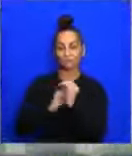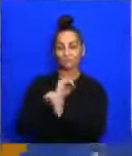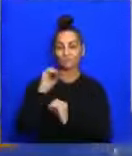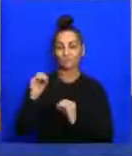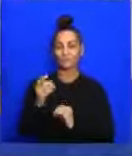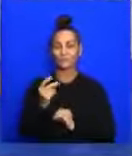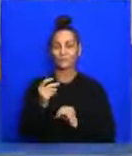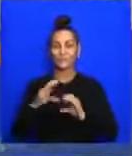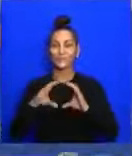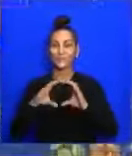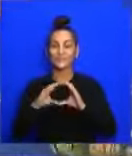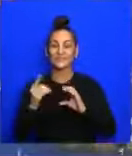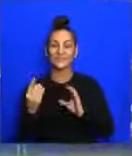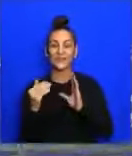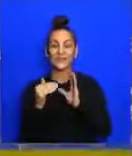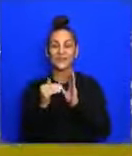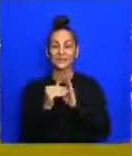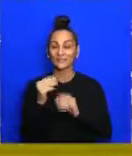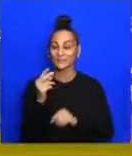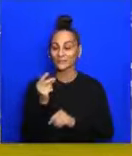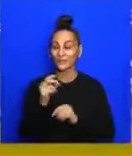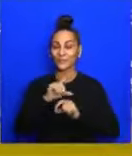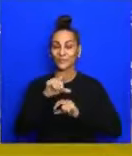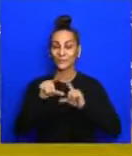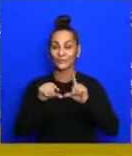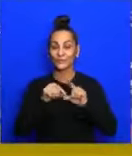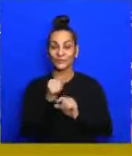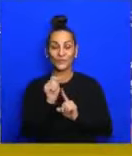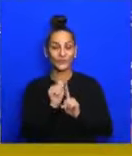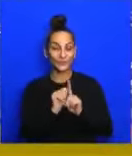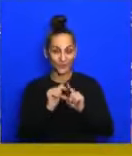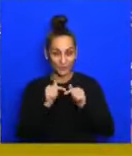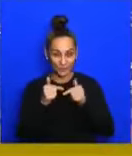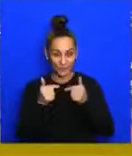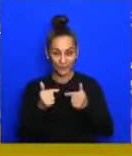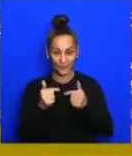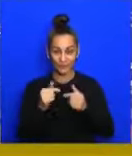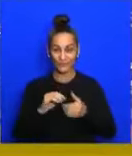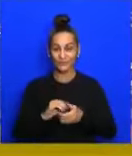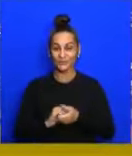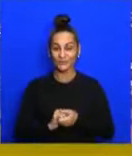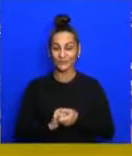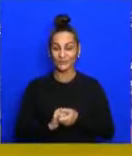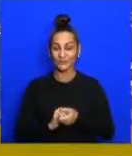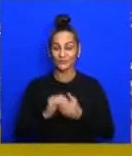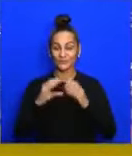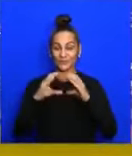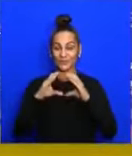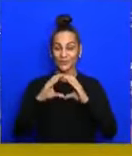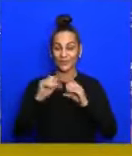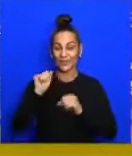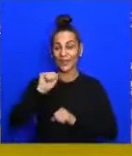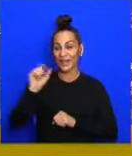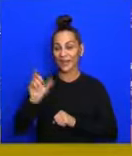embaralhando 12 bolas numeradas de 0 a 12. Sorteio do mês da sorte. Bola